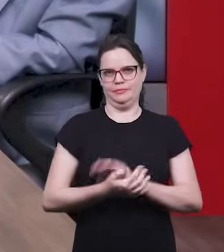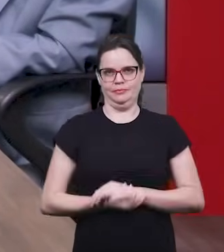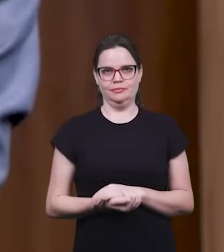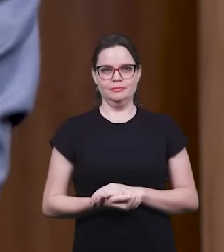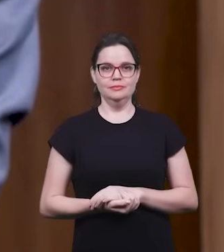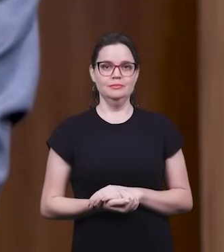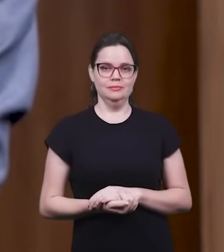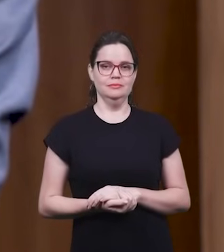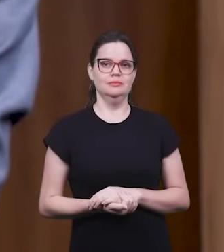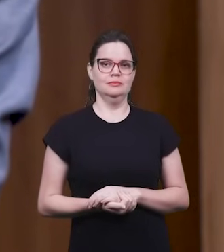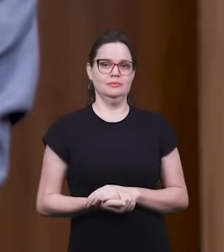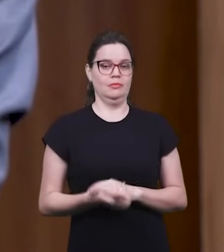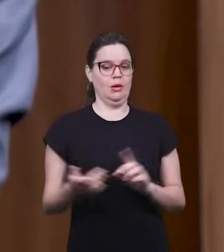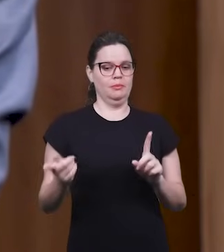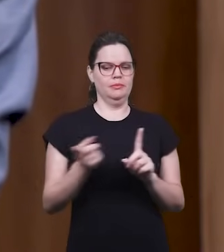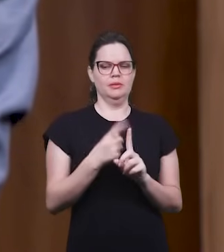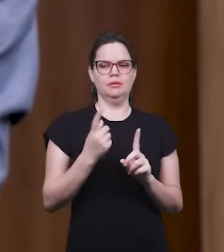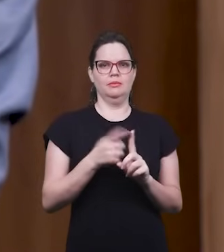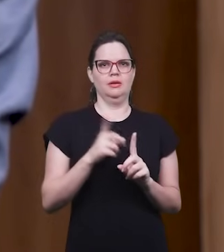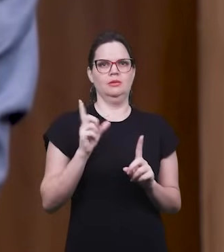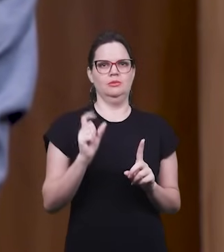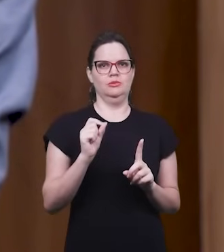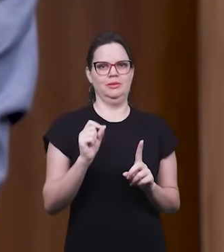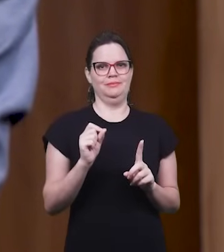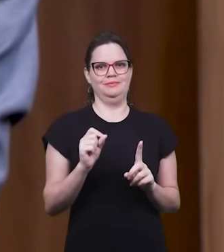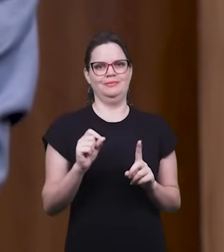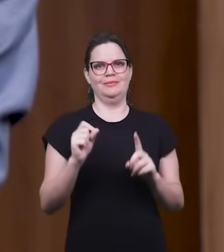Ensinar, primeiro,